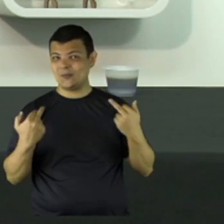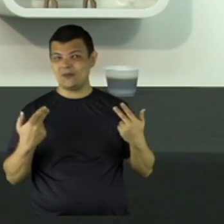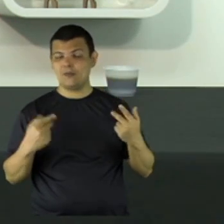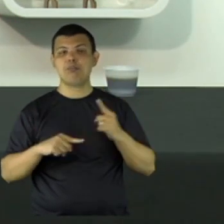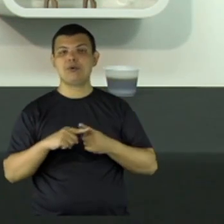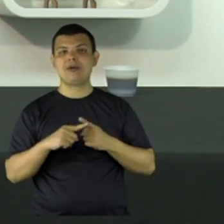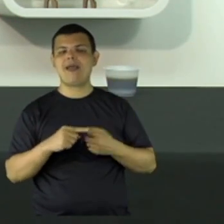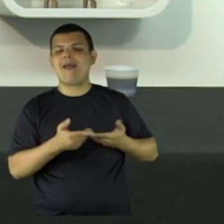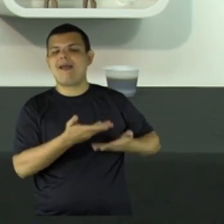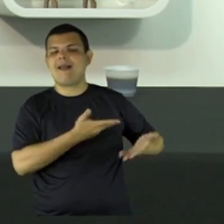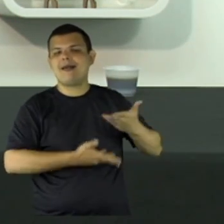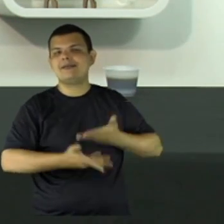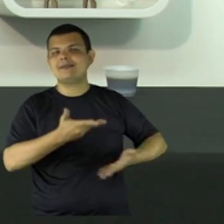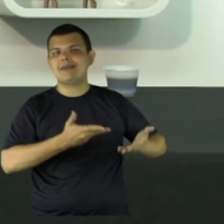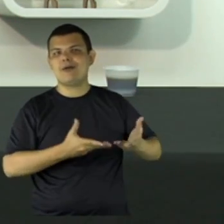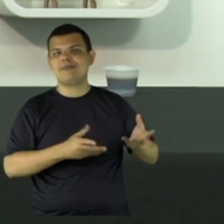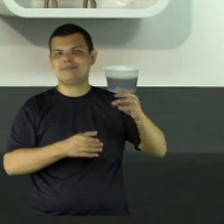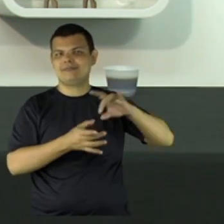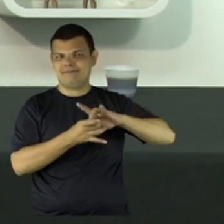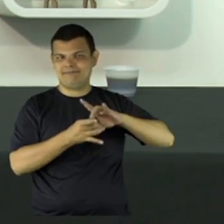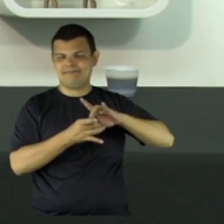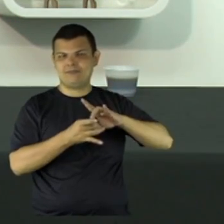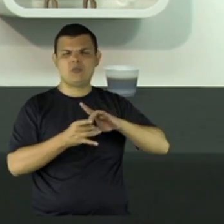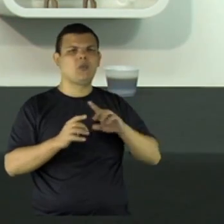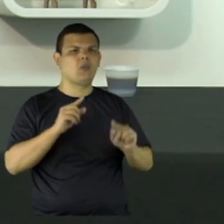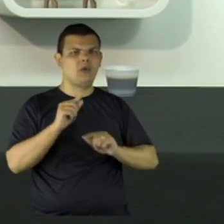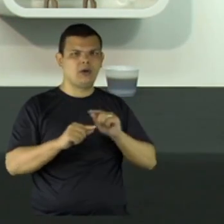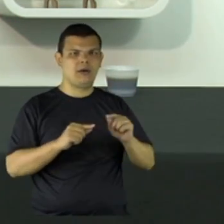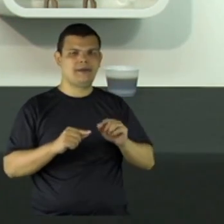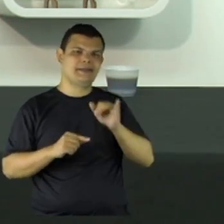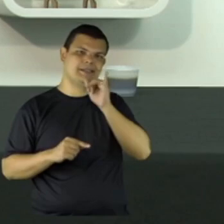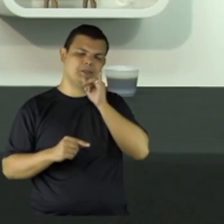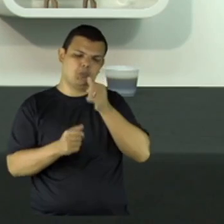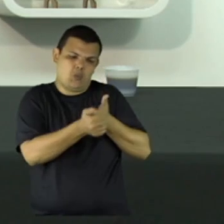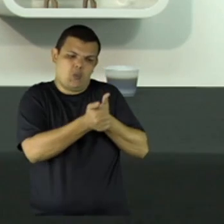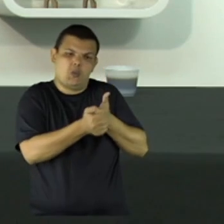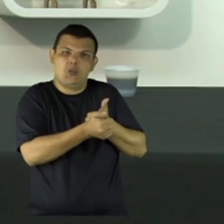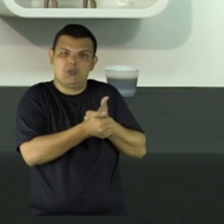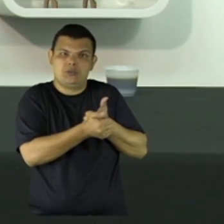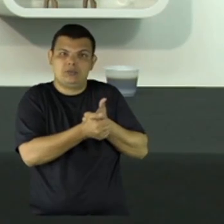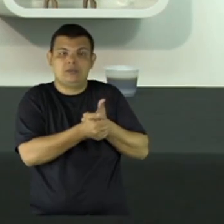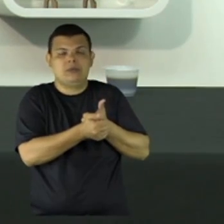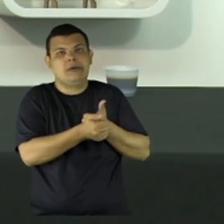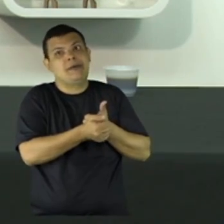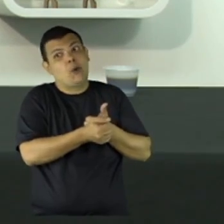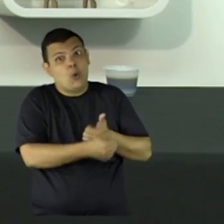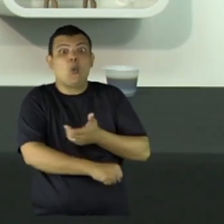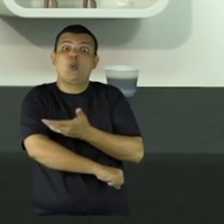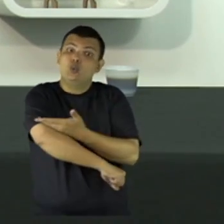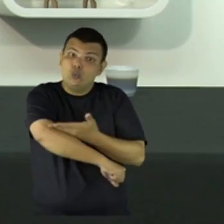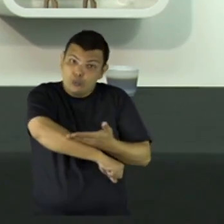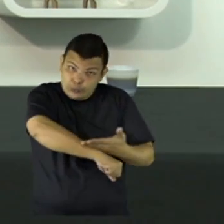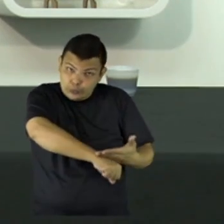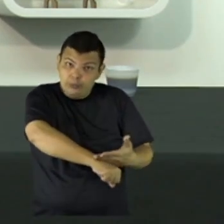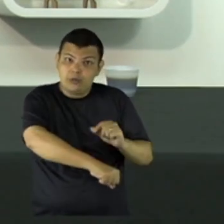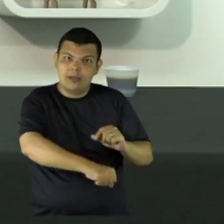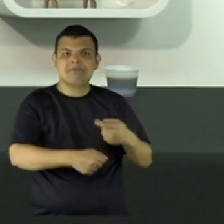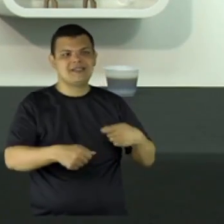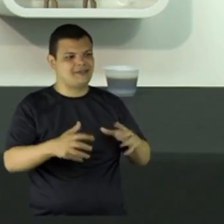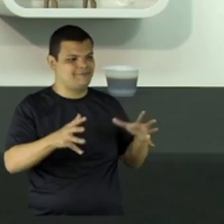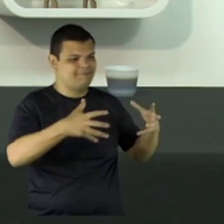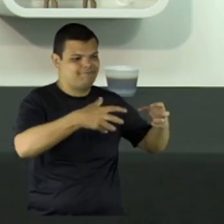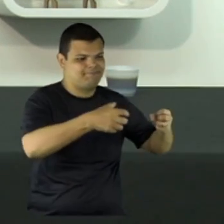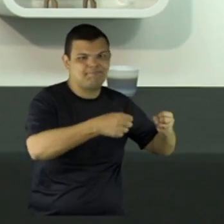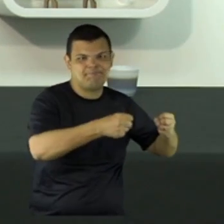uma relação entre elas. Então, geralmente, as lutas de curta distância, em que você tem que ficar muito próximo, você realiza